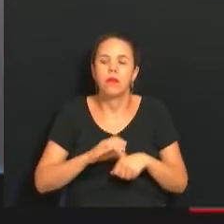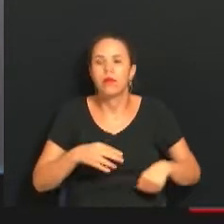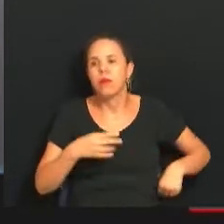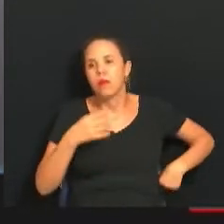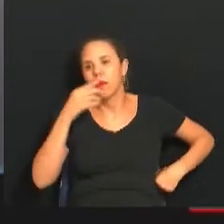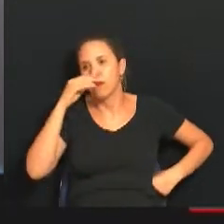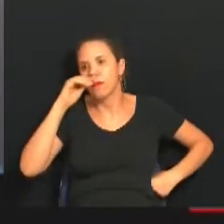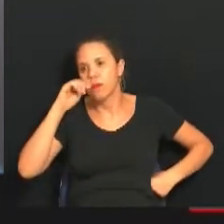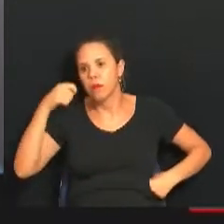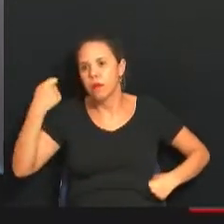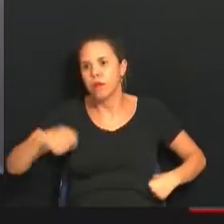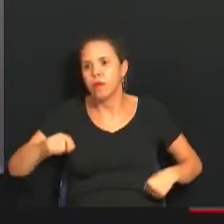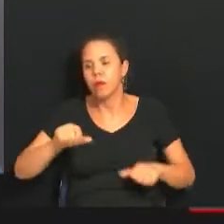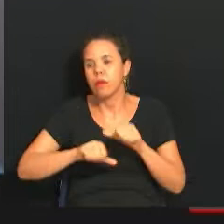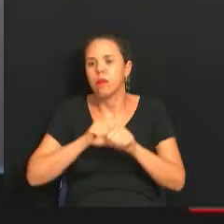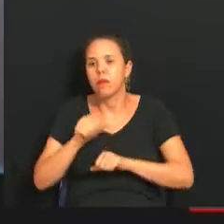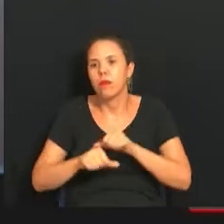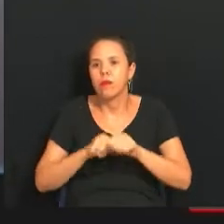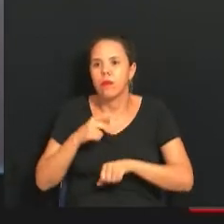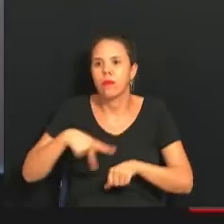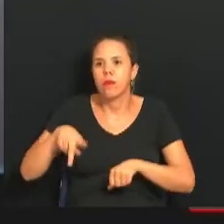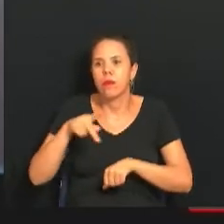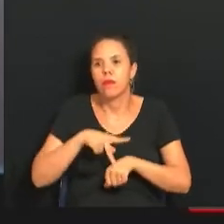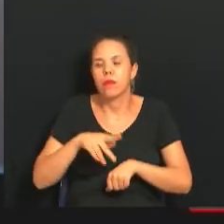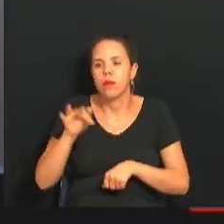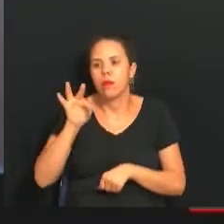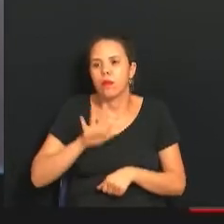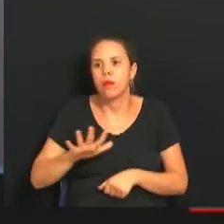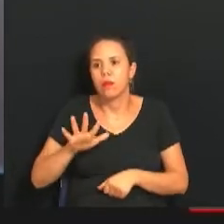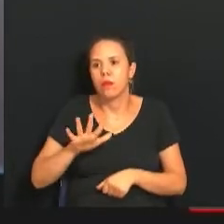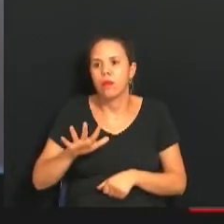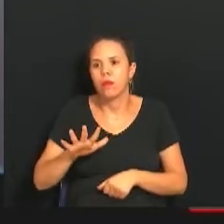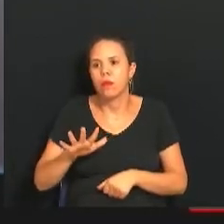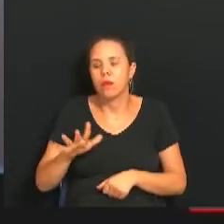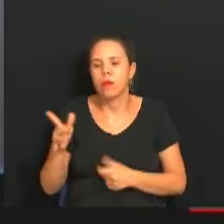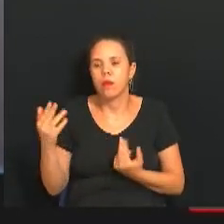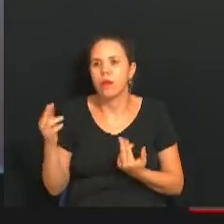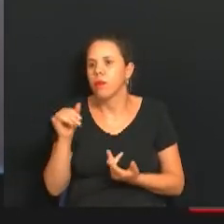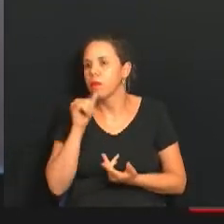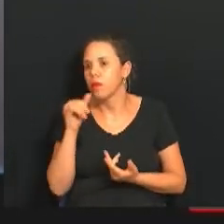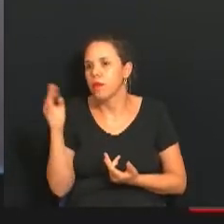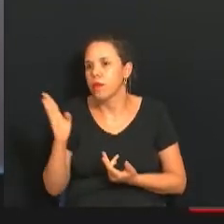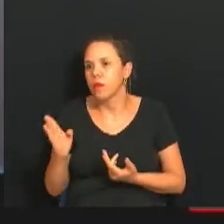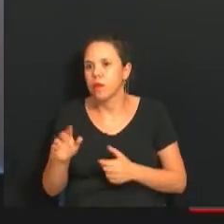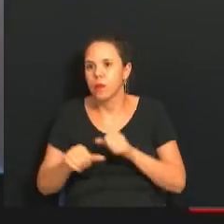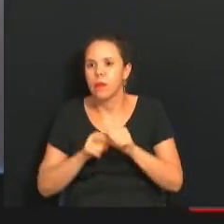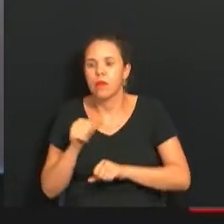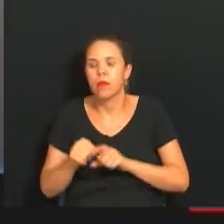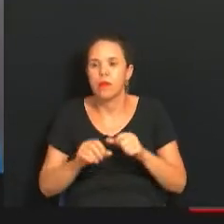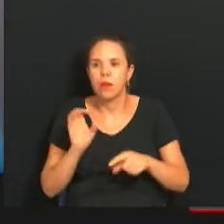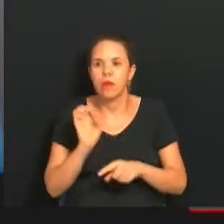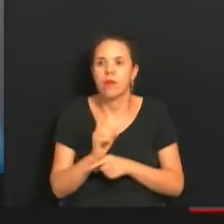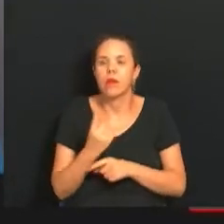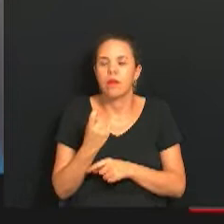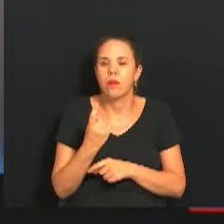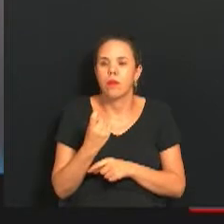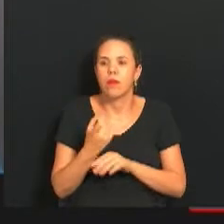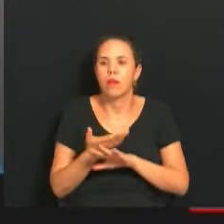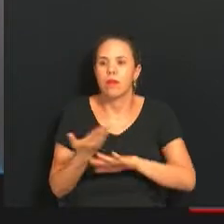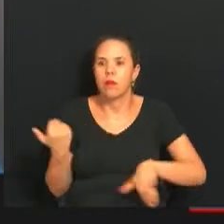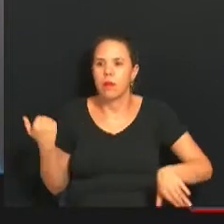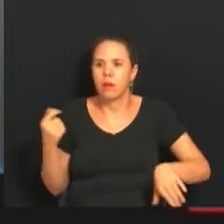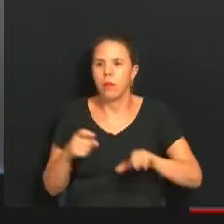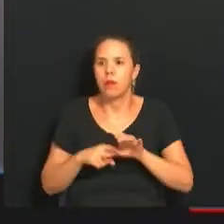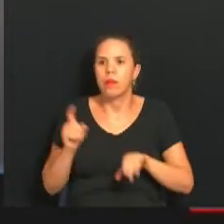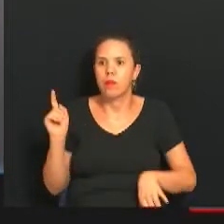e muda o país de uma federação, como o Brasil, para um Estado unitário. E isso é um aspecto